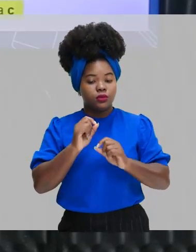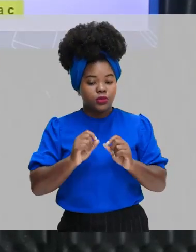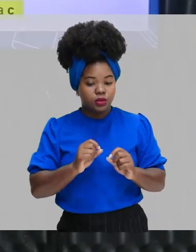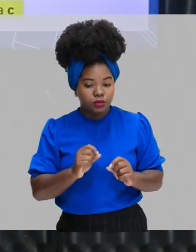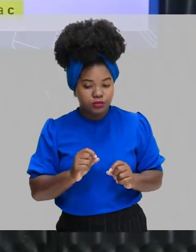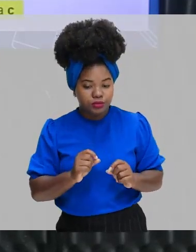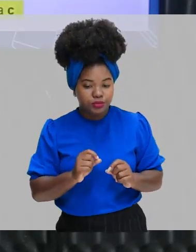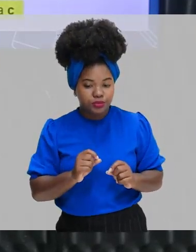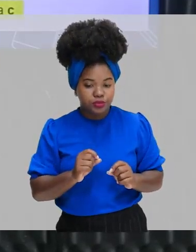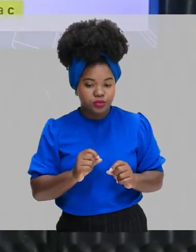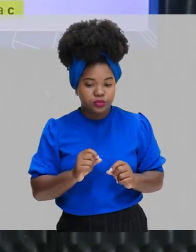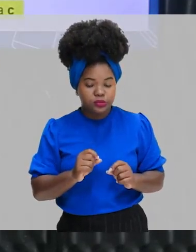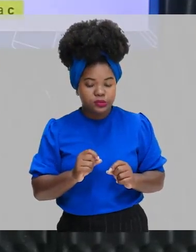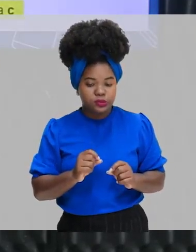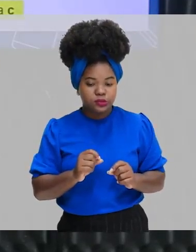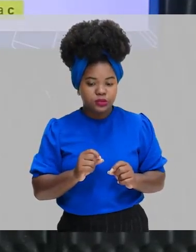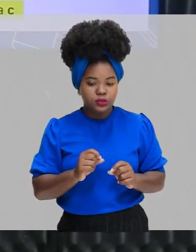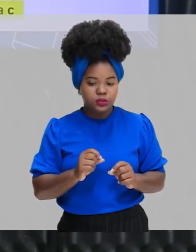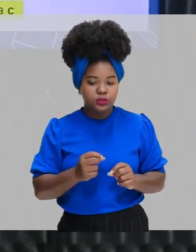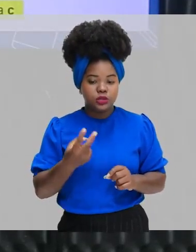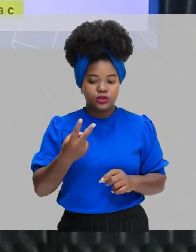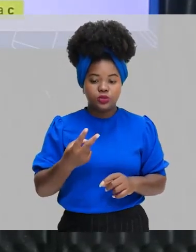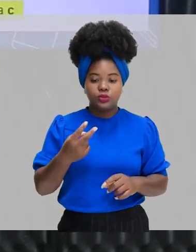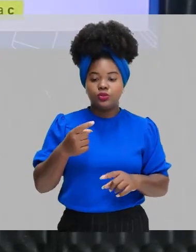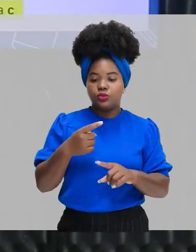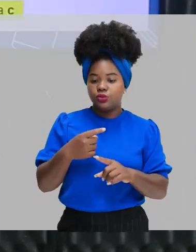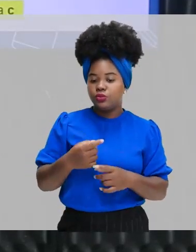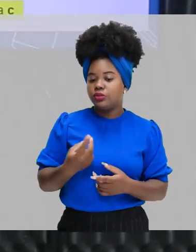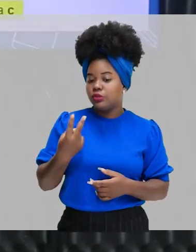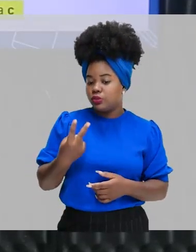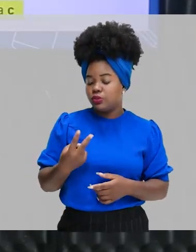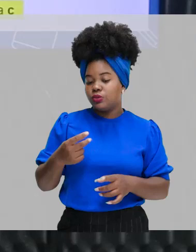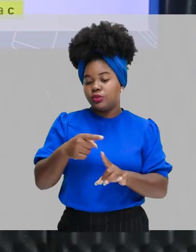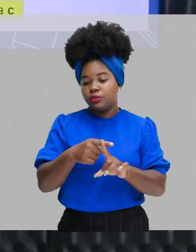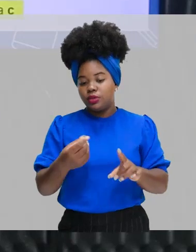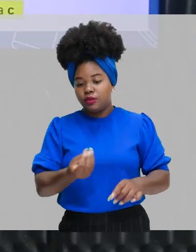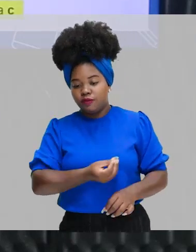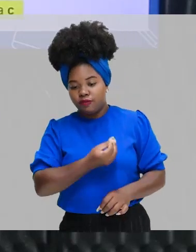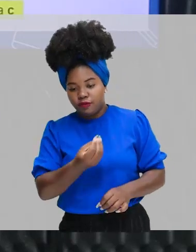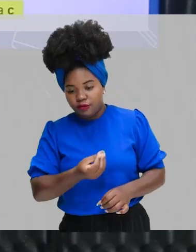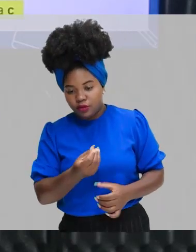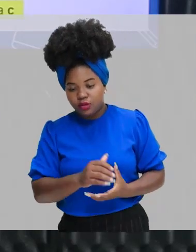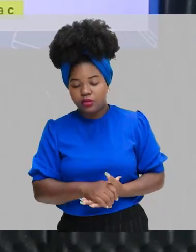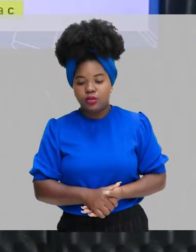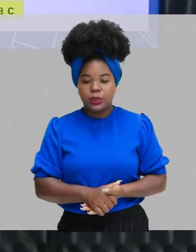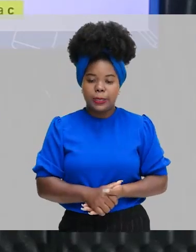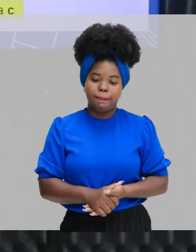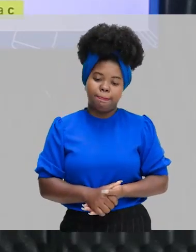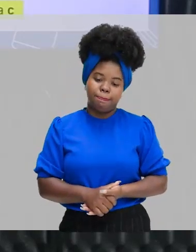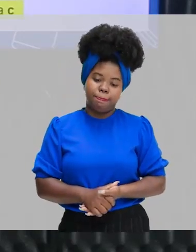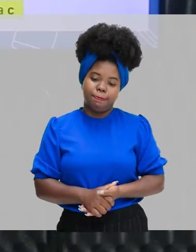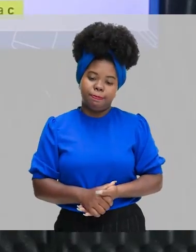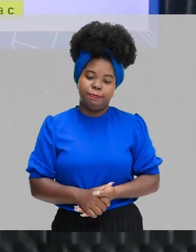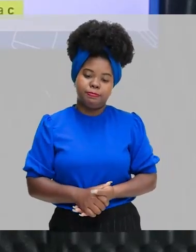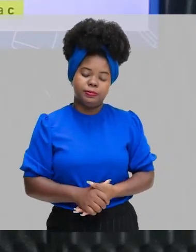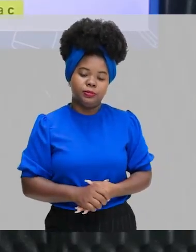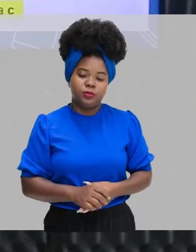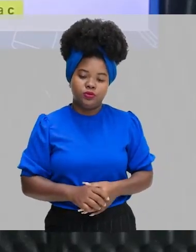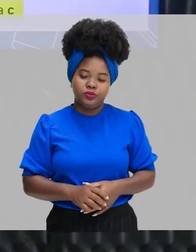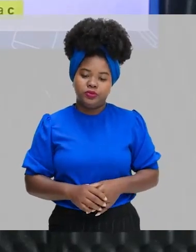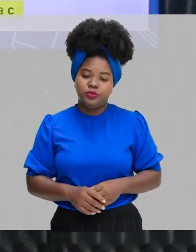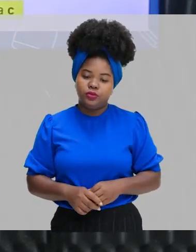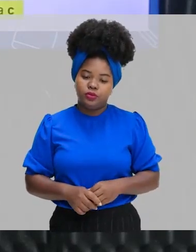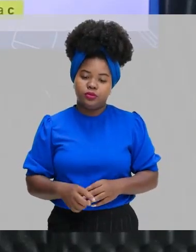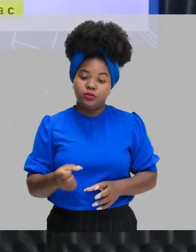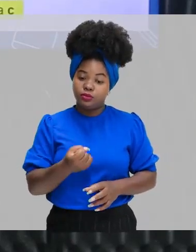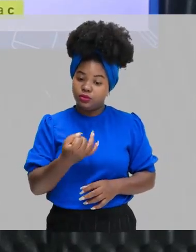nós vamos ter na verdade ó turminha duas meias vidas decorreram duas meias vidas